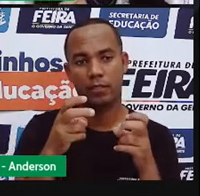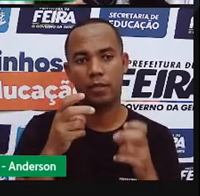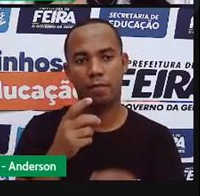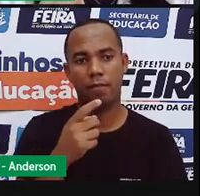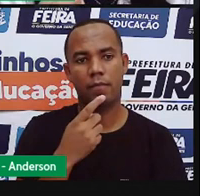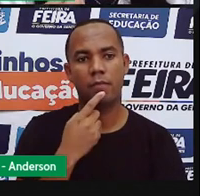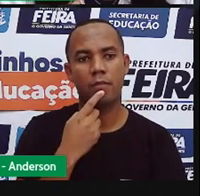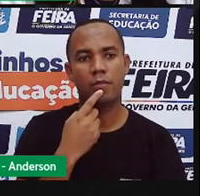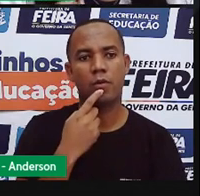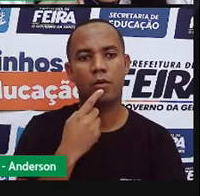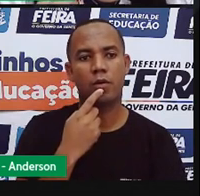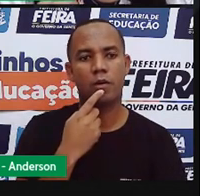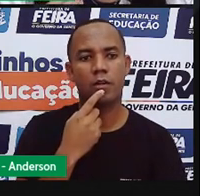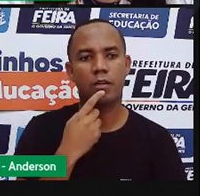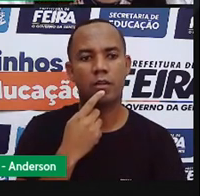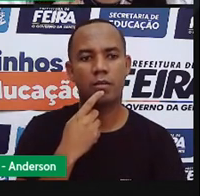ó,